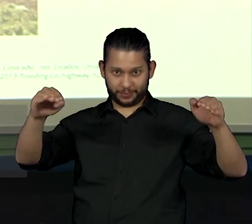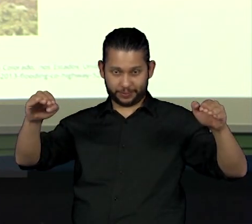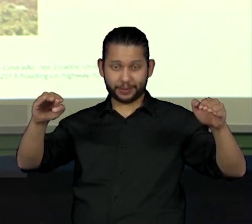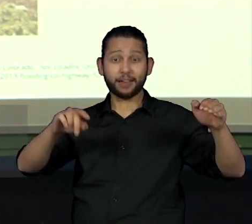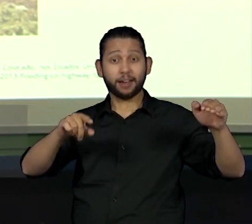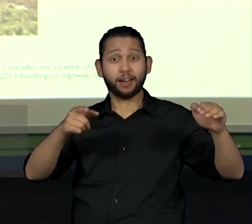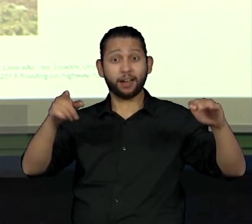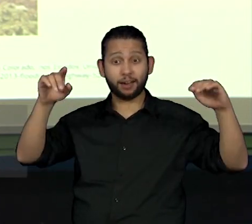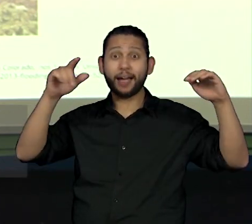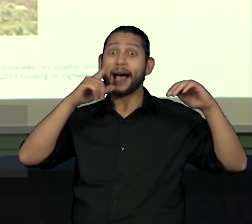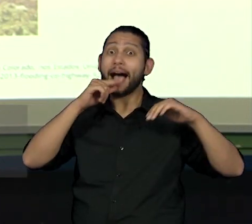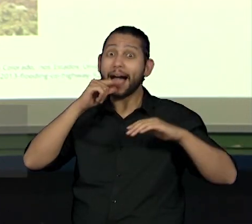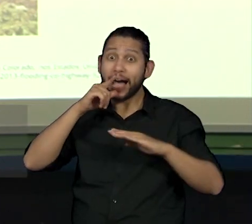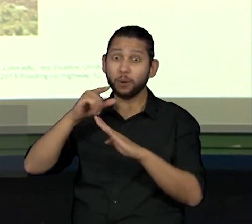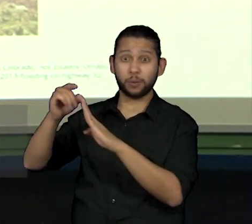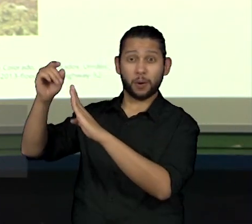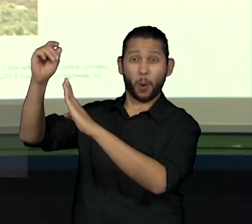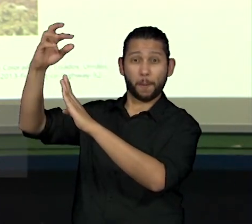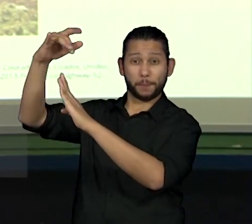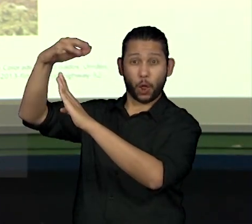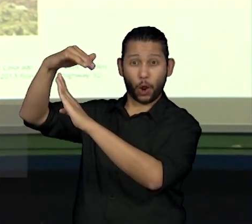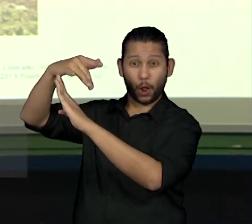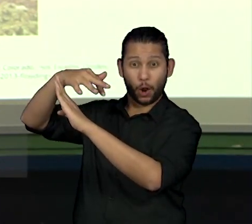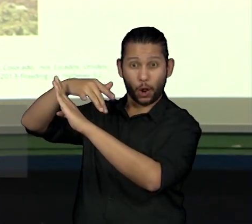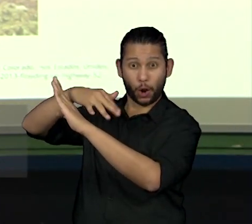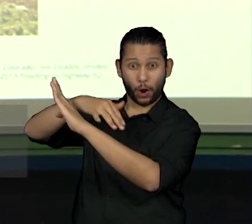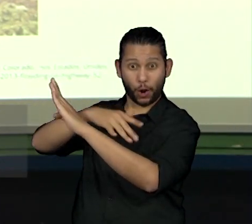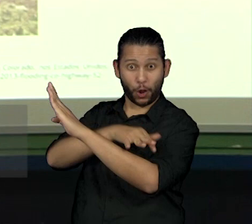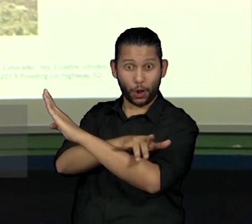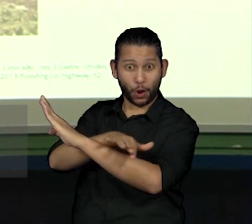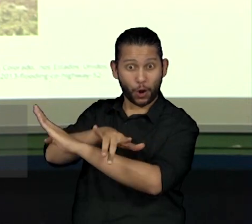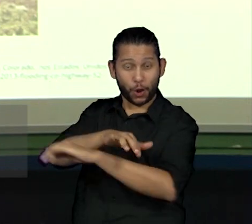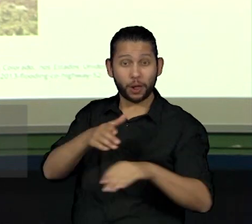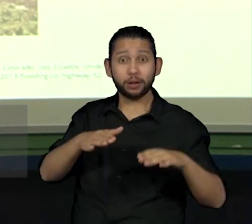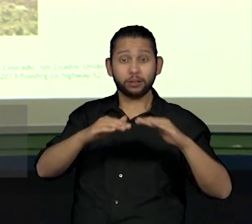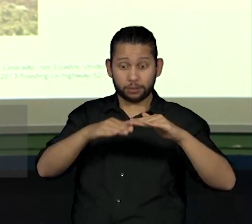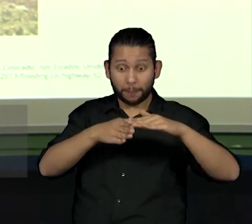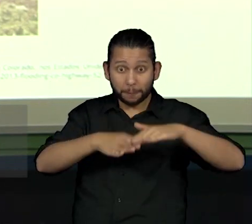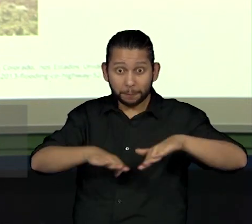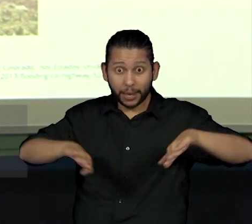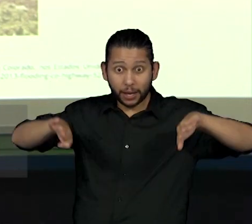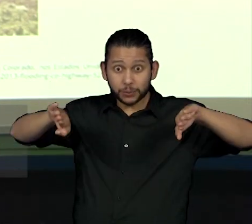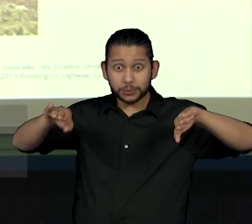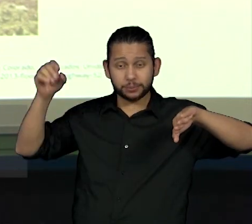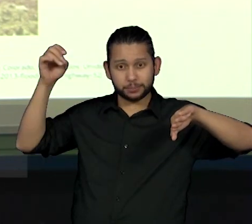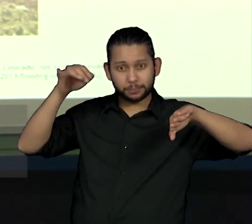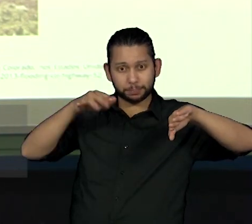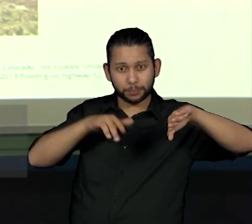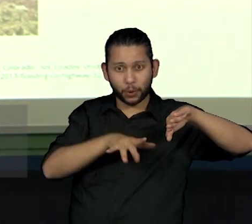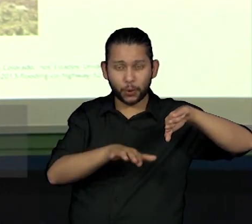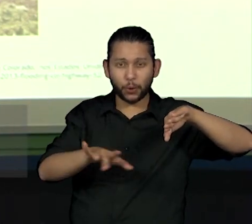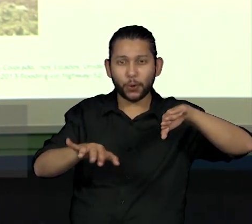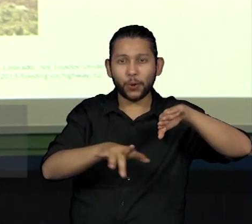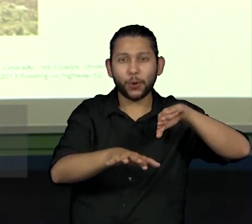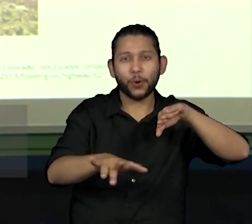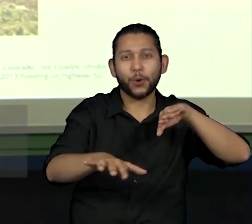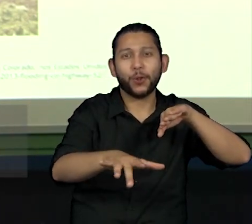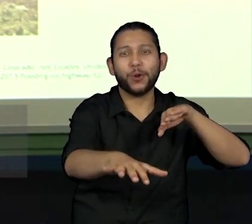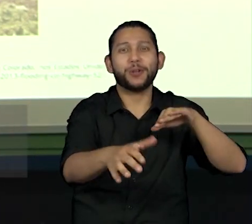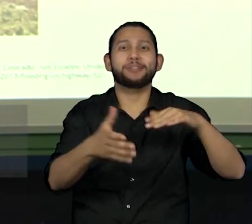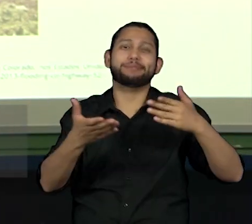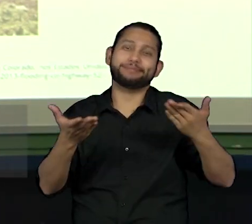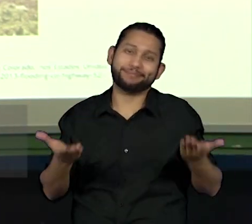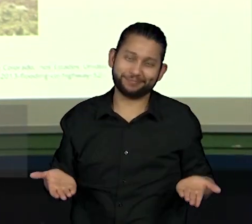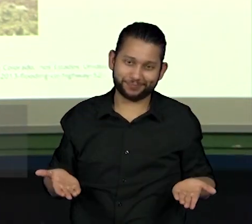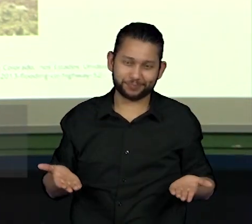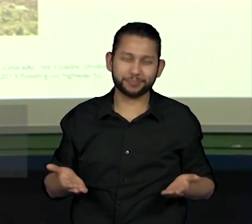relevo. A água desce pelas formas desse relevo, elas vão cair nessas partes mais baixas, e